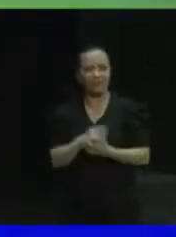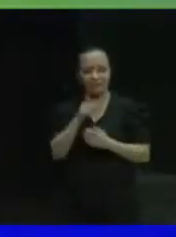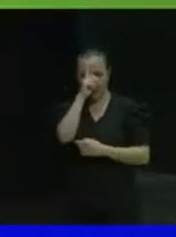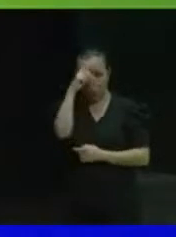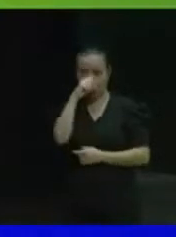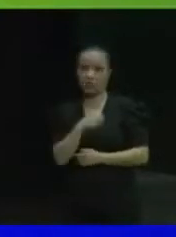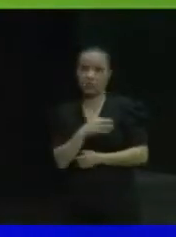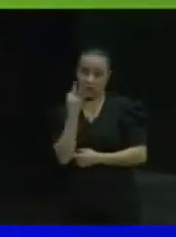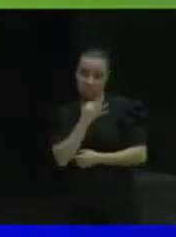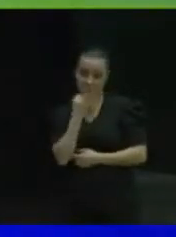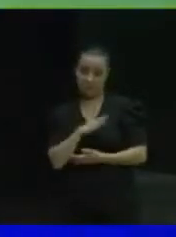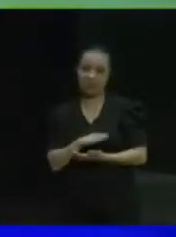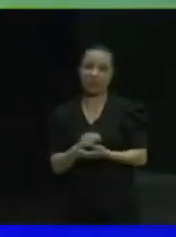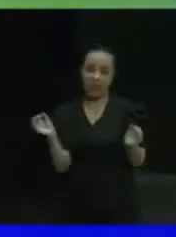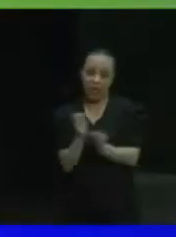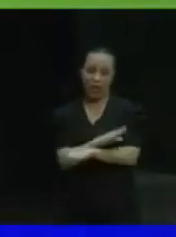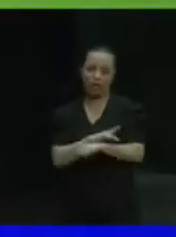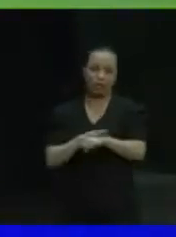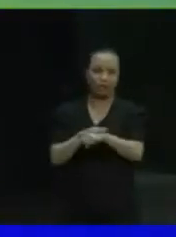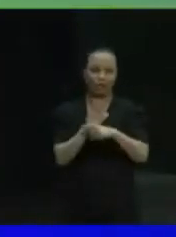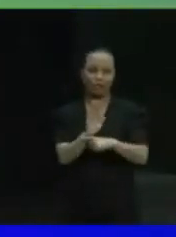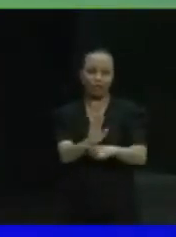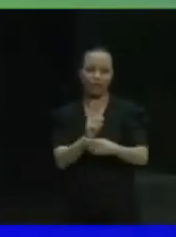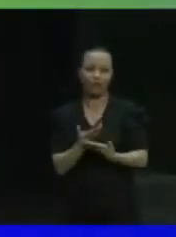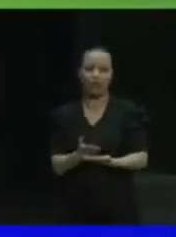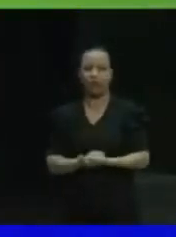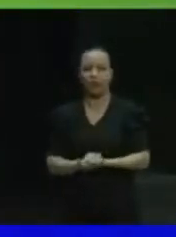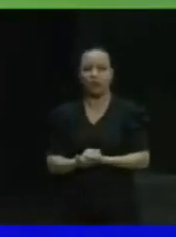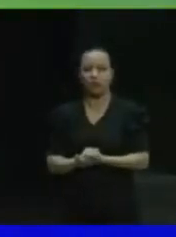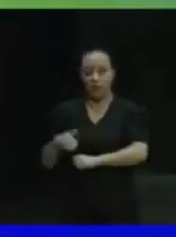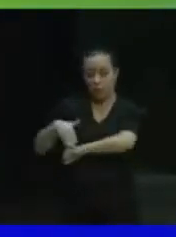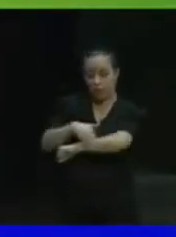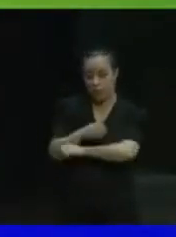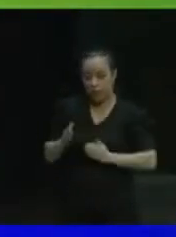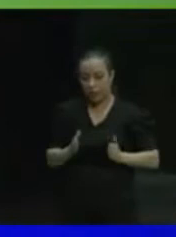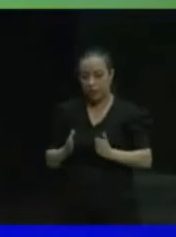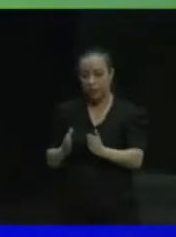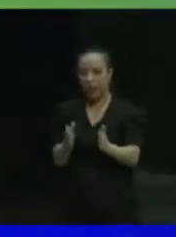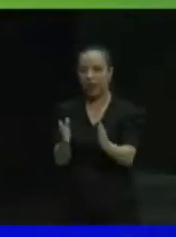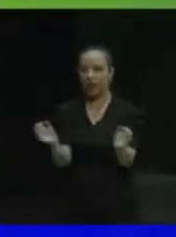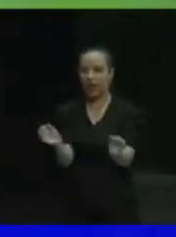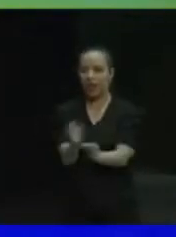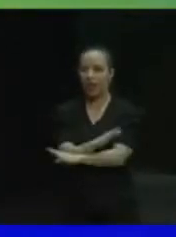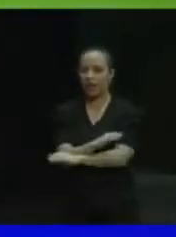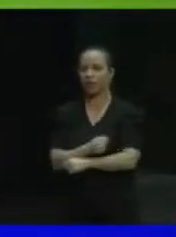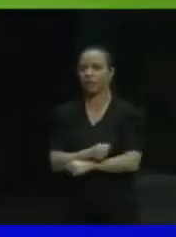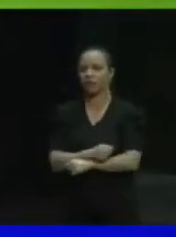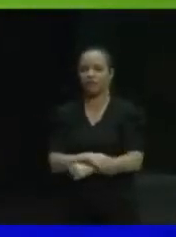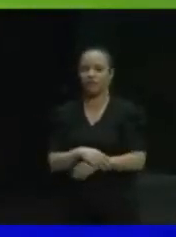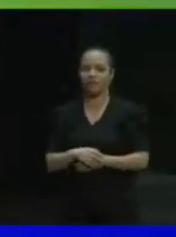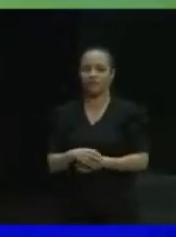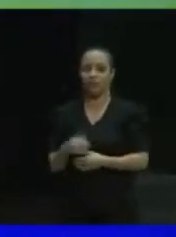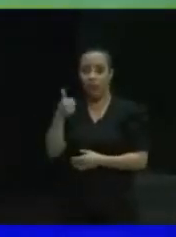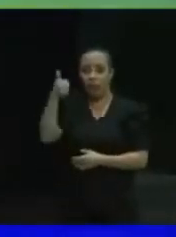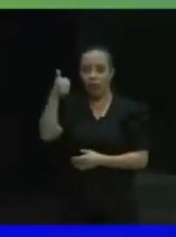hospitais que resolvam os seus problemas, para que a estrada, cheia de buracos, seja asfaltada, para